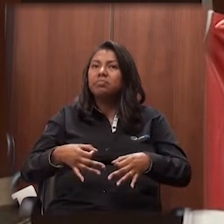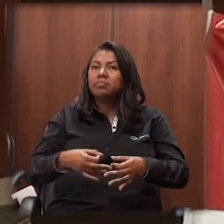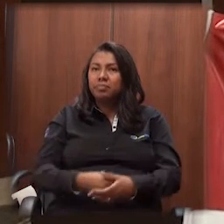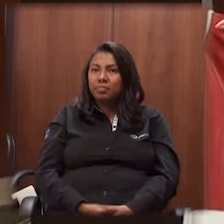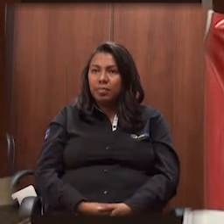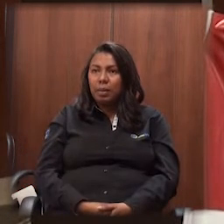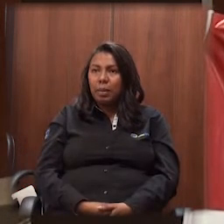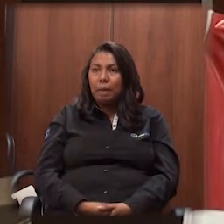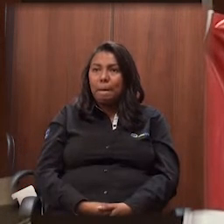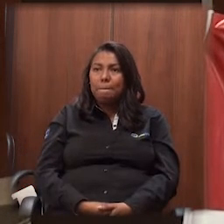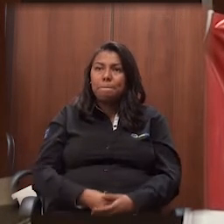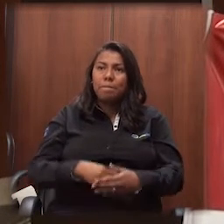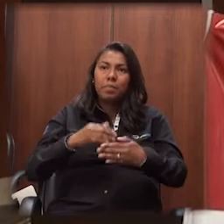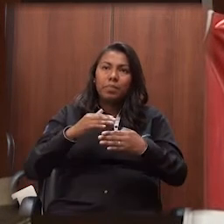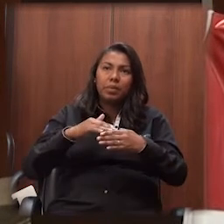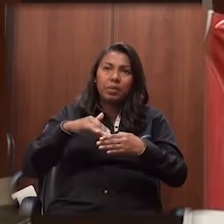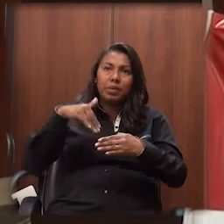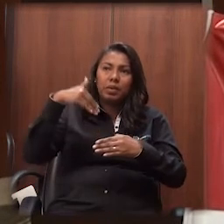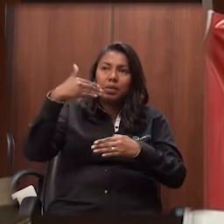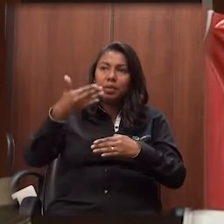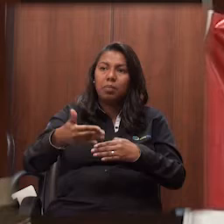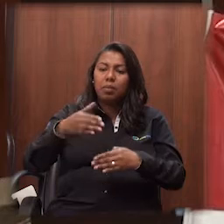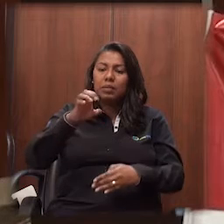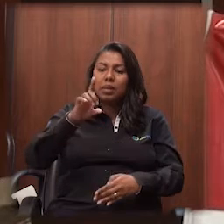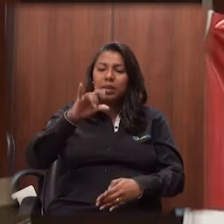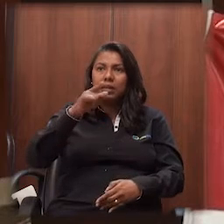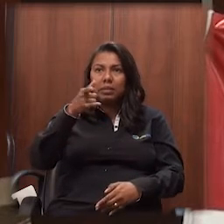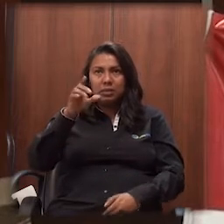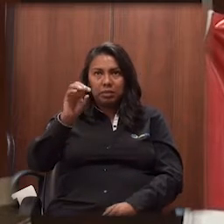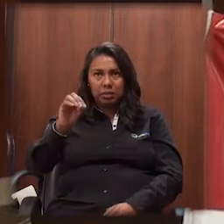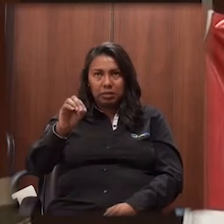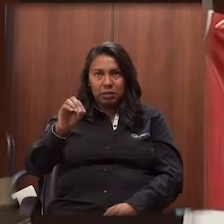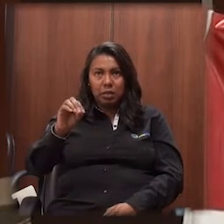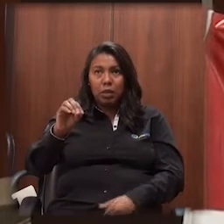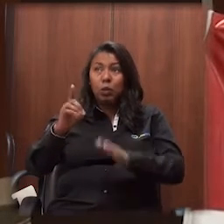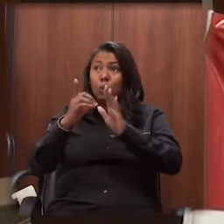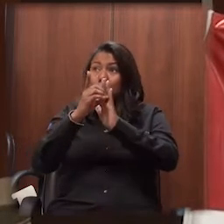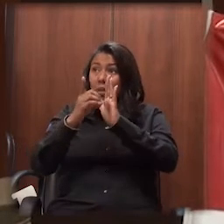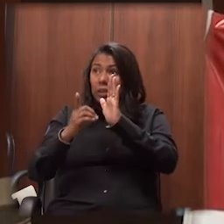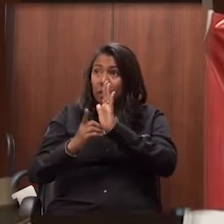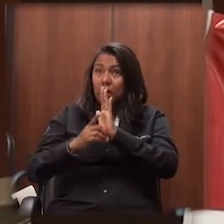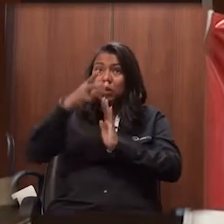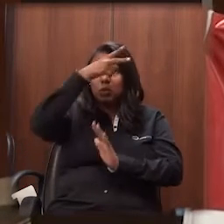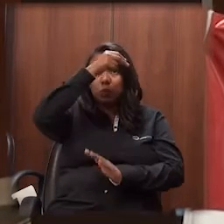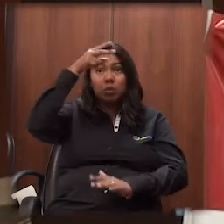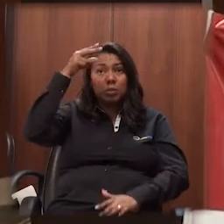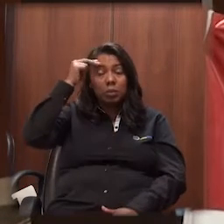Logo após a edição do aqui já citado pela Fran, Decreto Municipal número